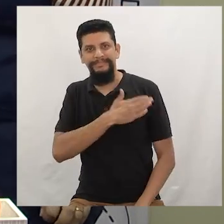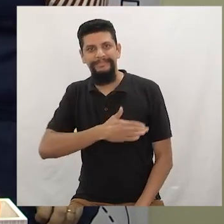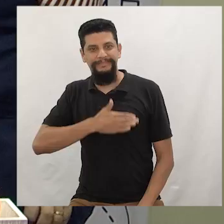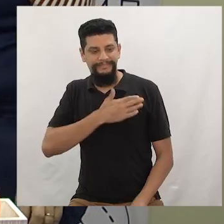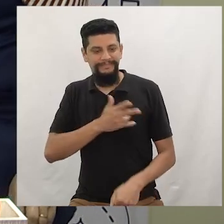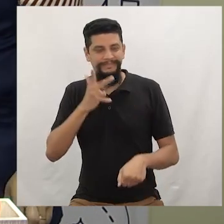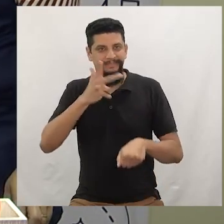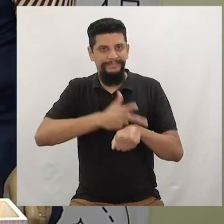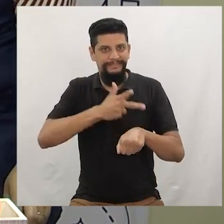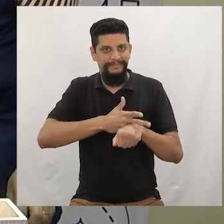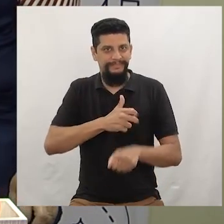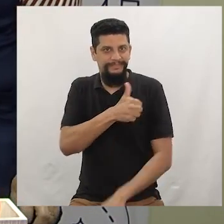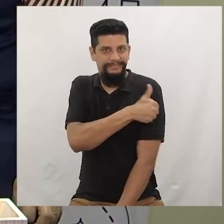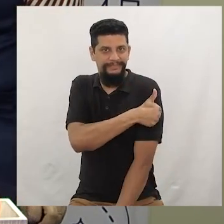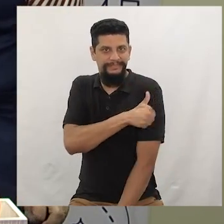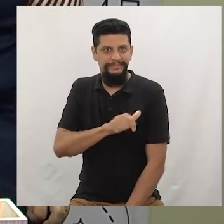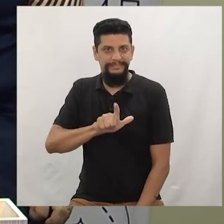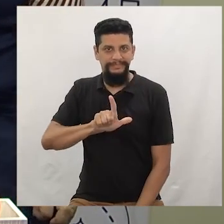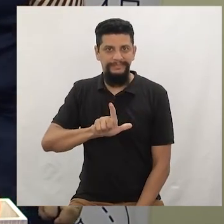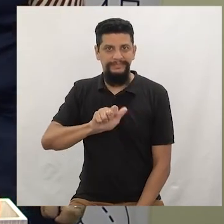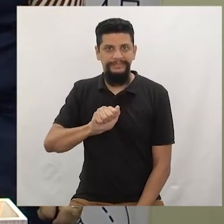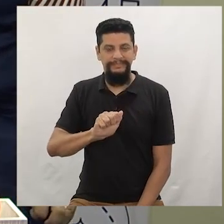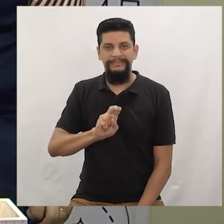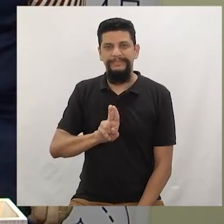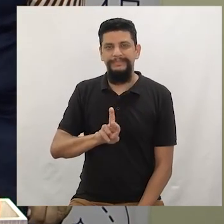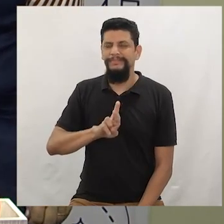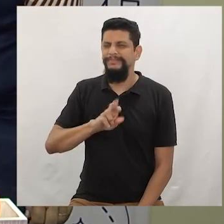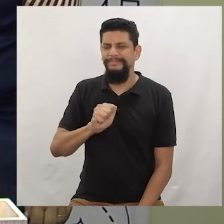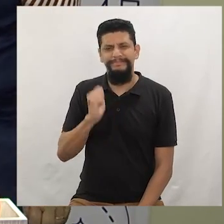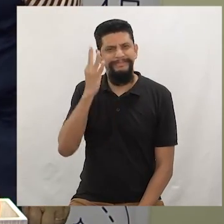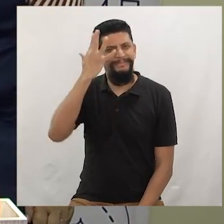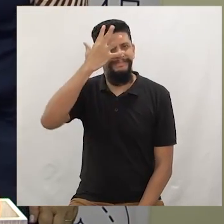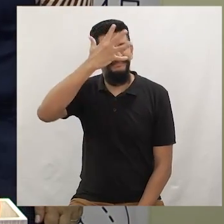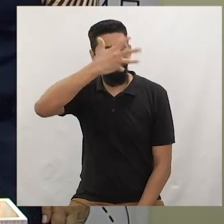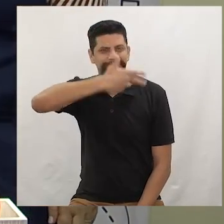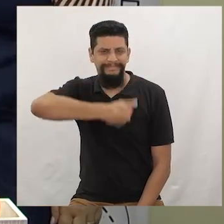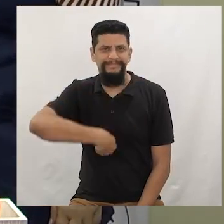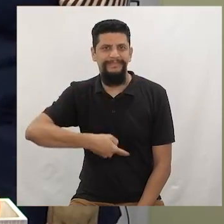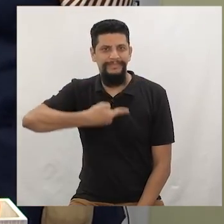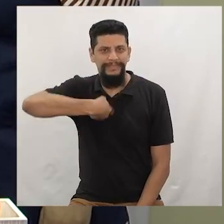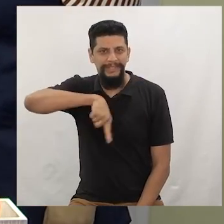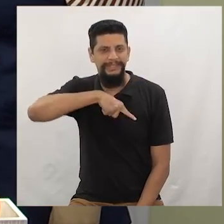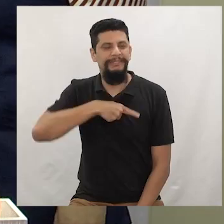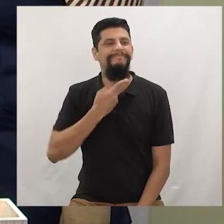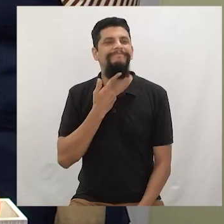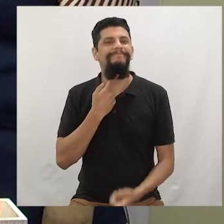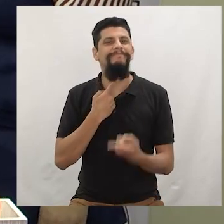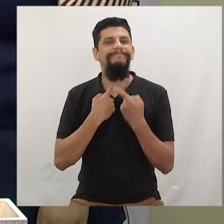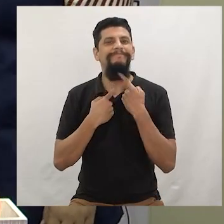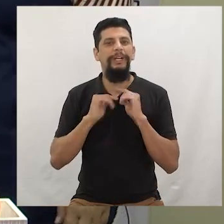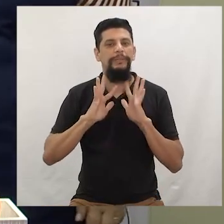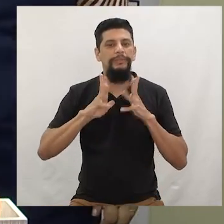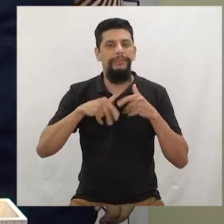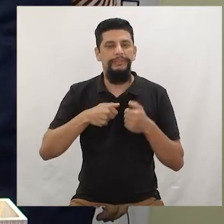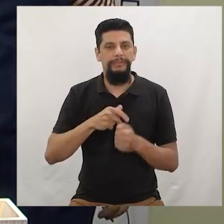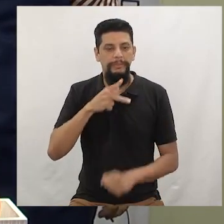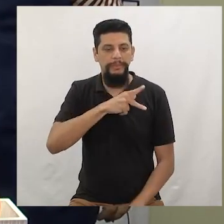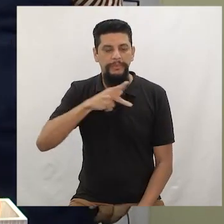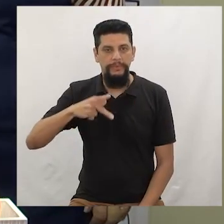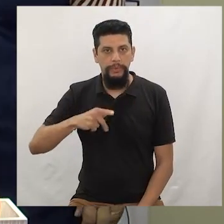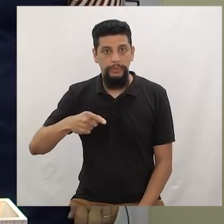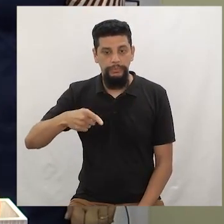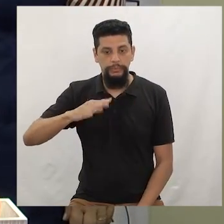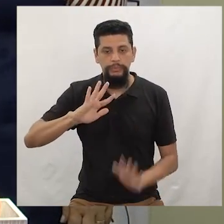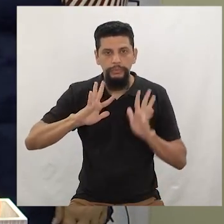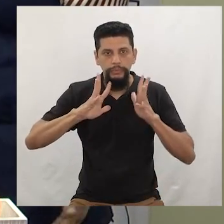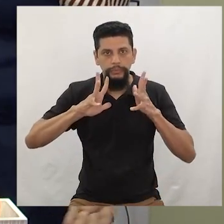Então, gostaram do vídeo da Laura? Muito lindo, né? E nós também desejamos a todos os